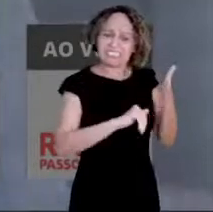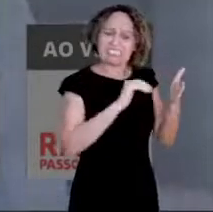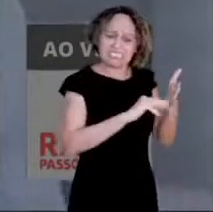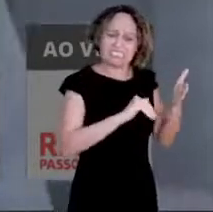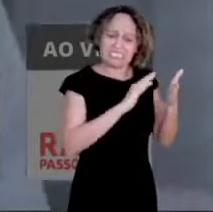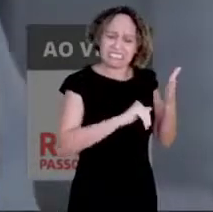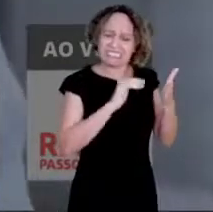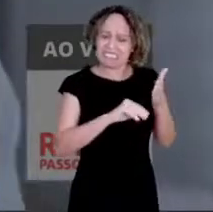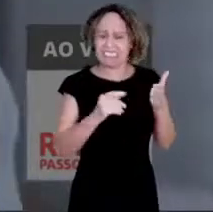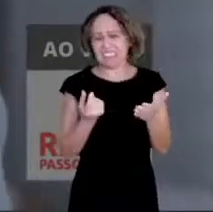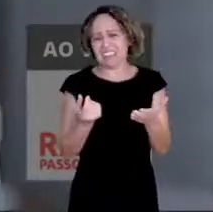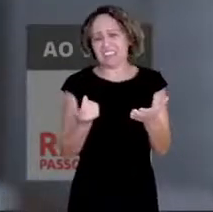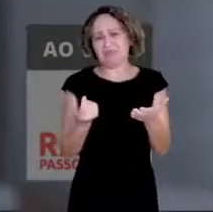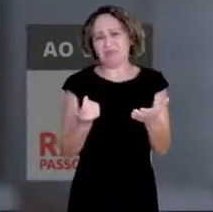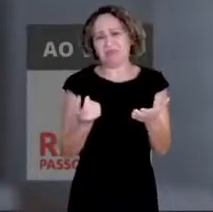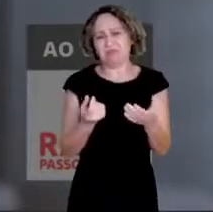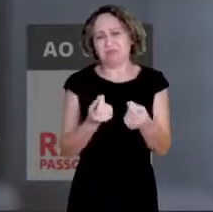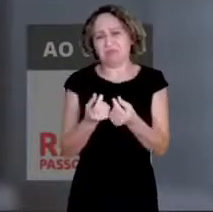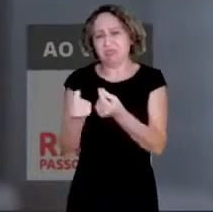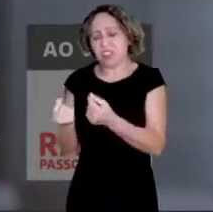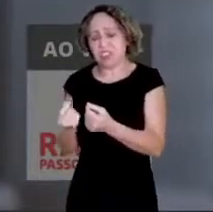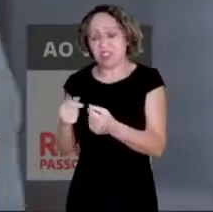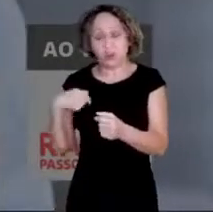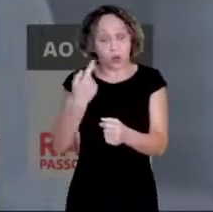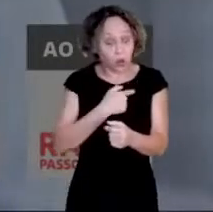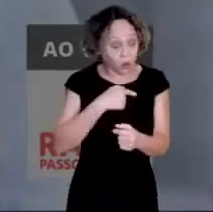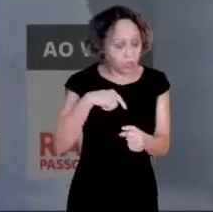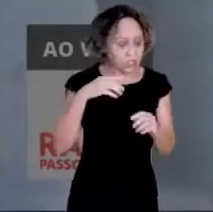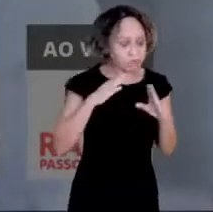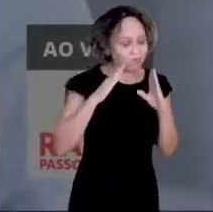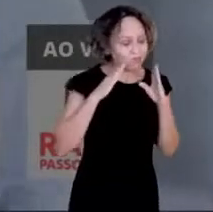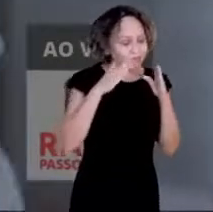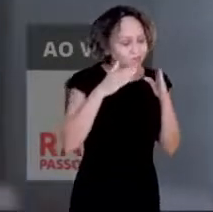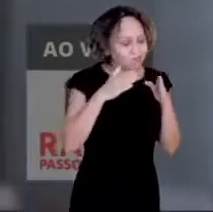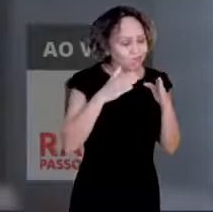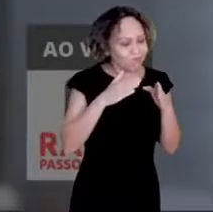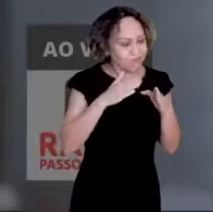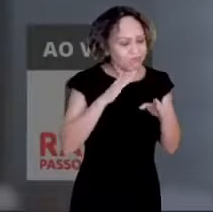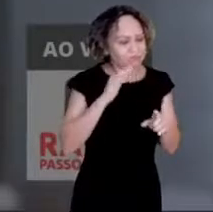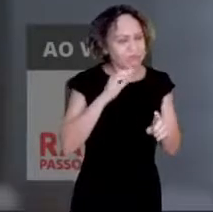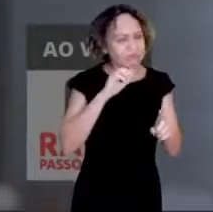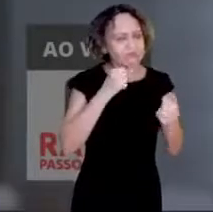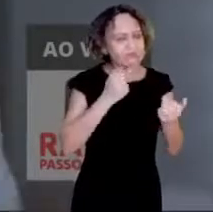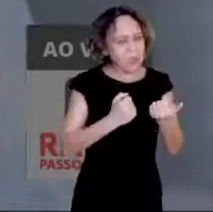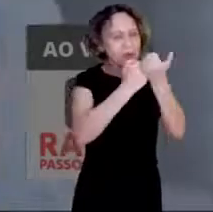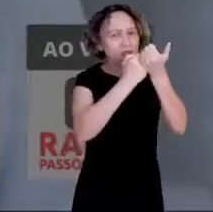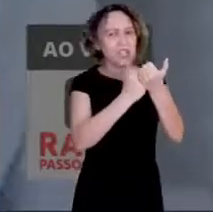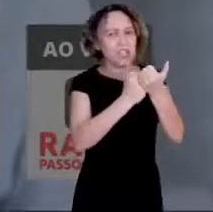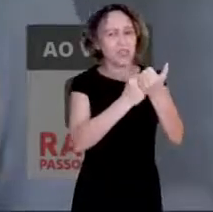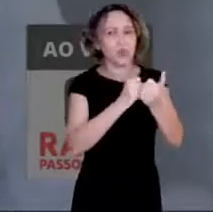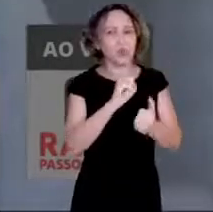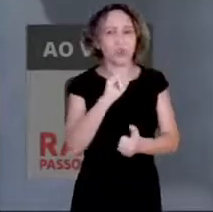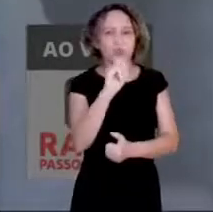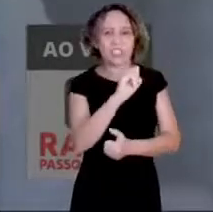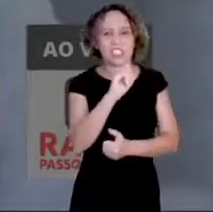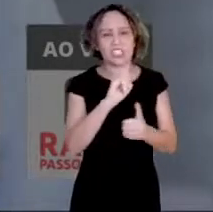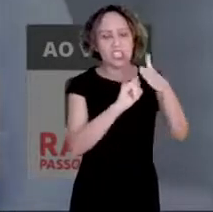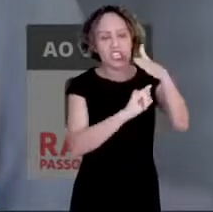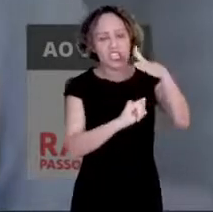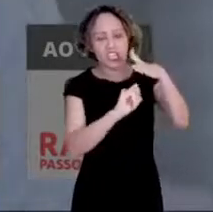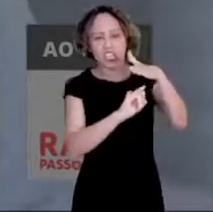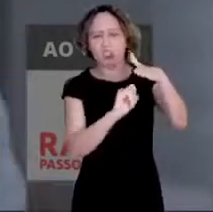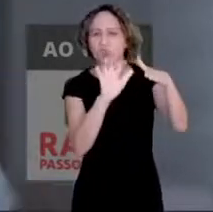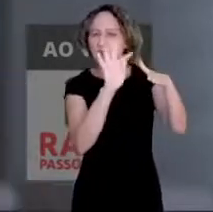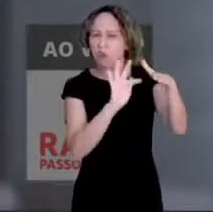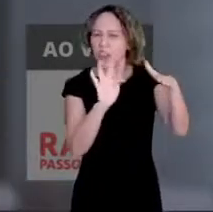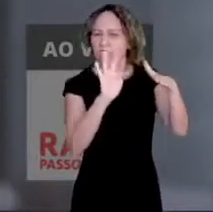a educação, na hora que você perguntava, você acredita que é possível fazer? As pessoas não acreditavam. É